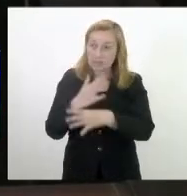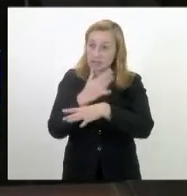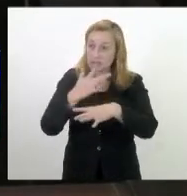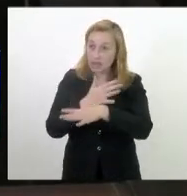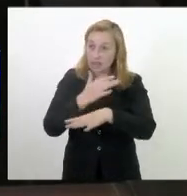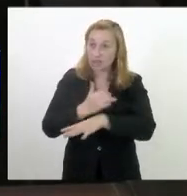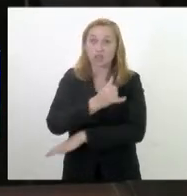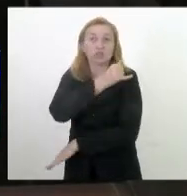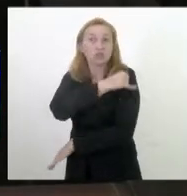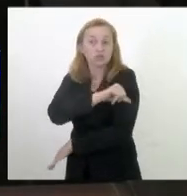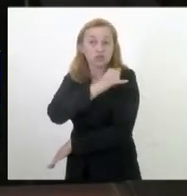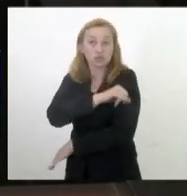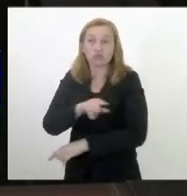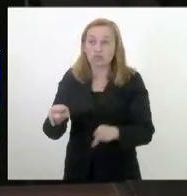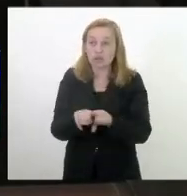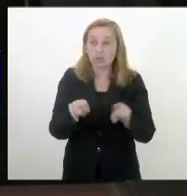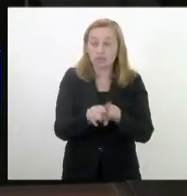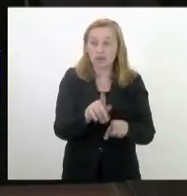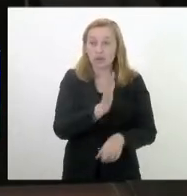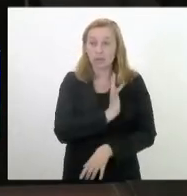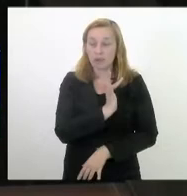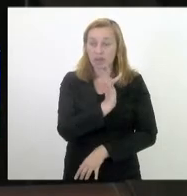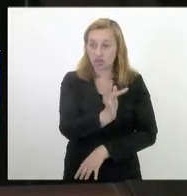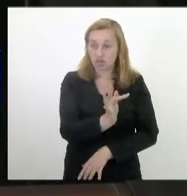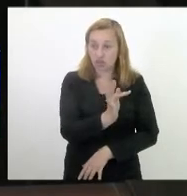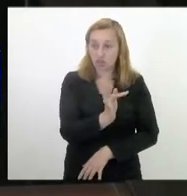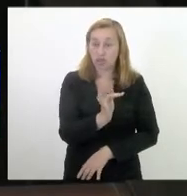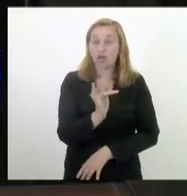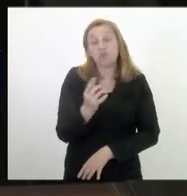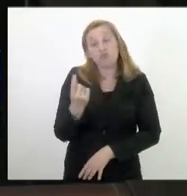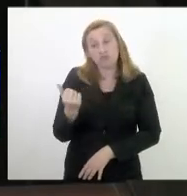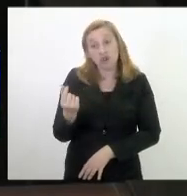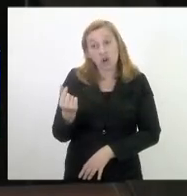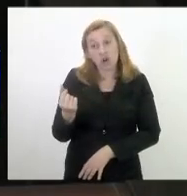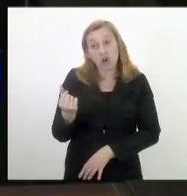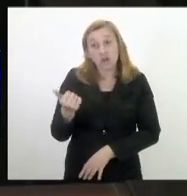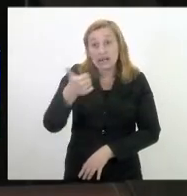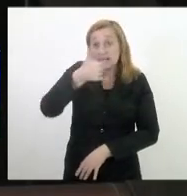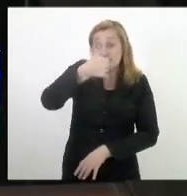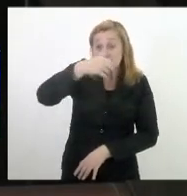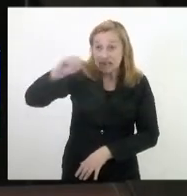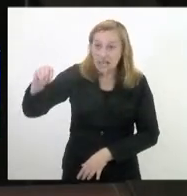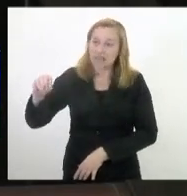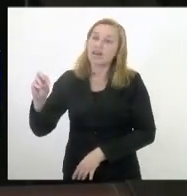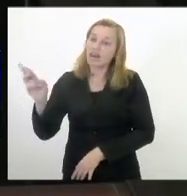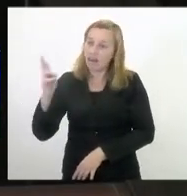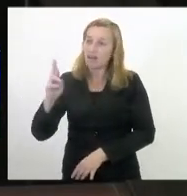de Janeiro e Baixada, o botijão pode custar R$ 100,00,